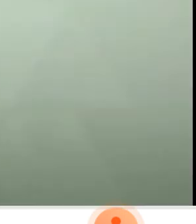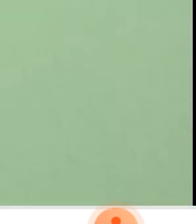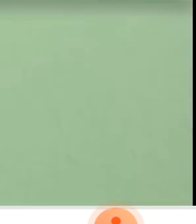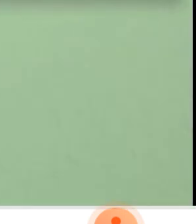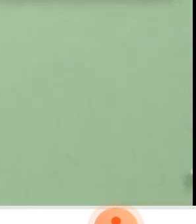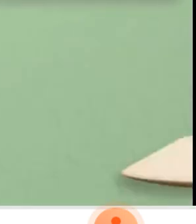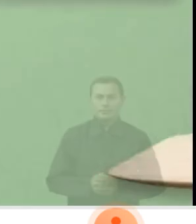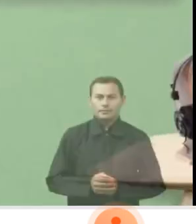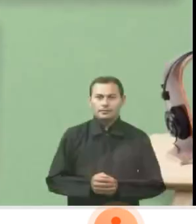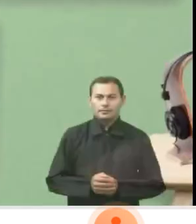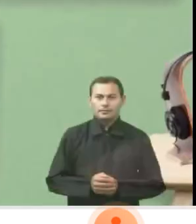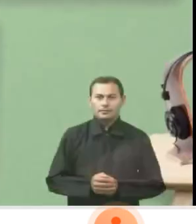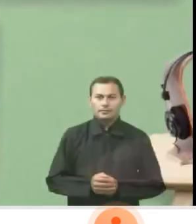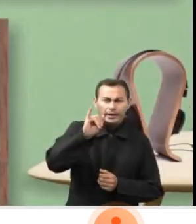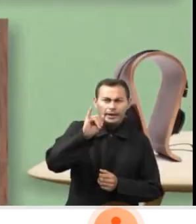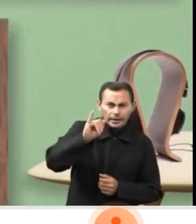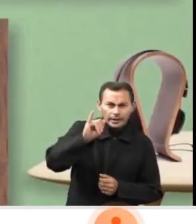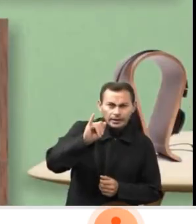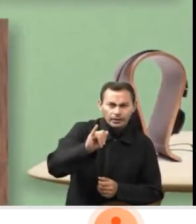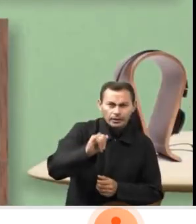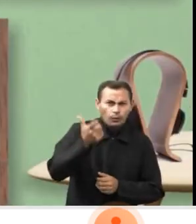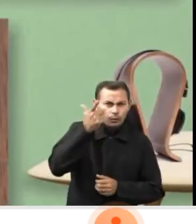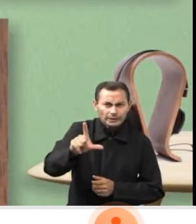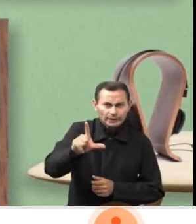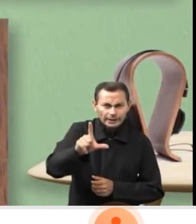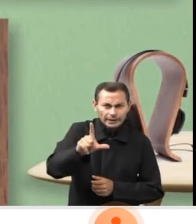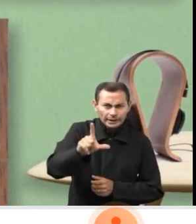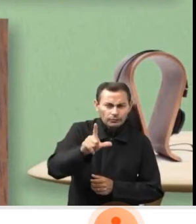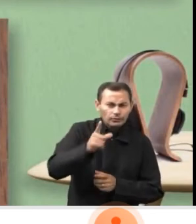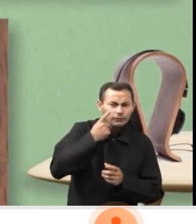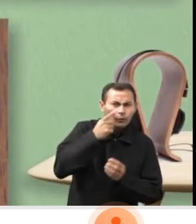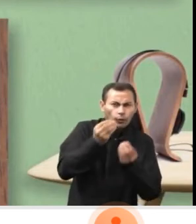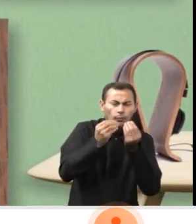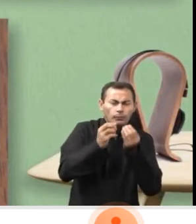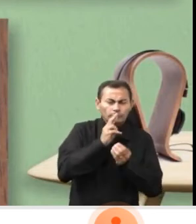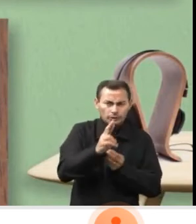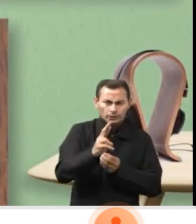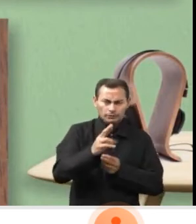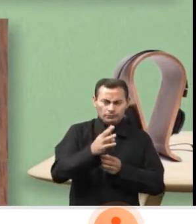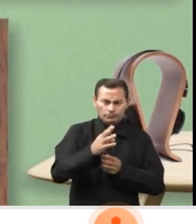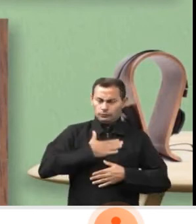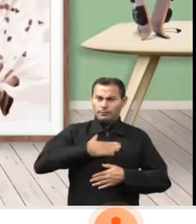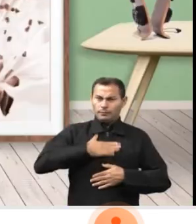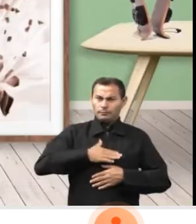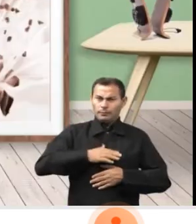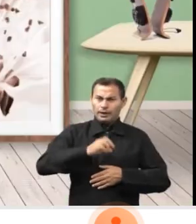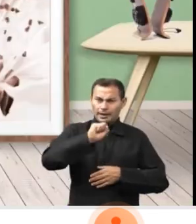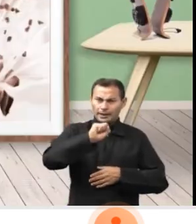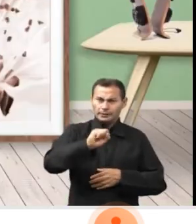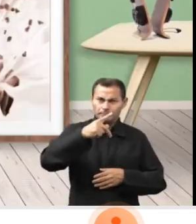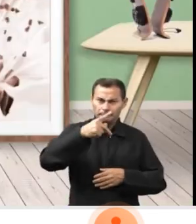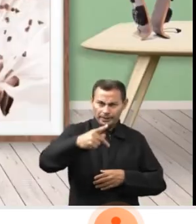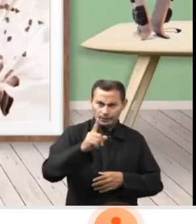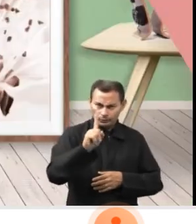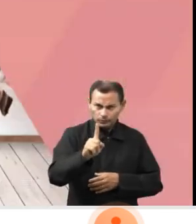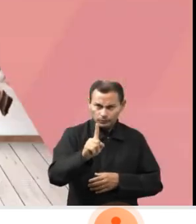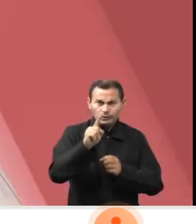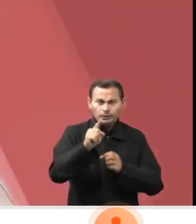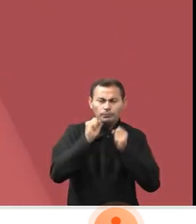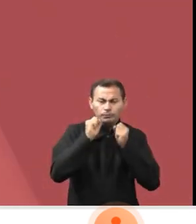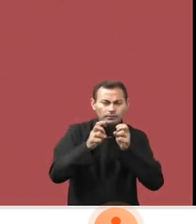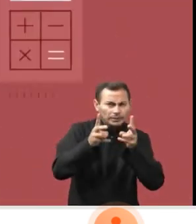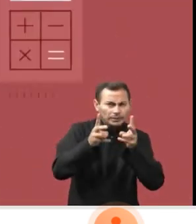E aí, conseguiu encontrar uma solução satisfatória para a SP1? Como você pôde notar,